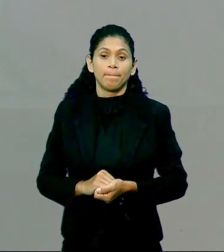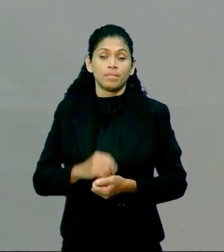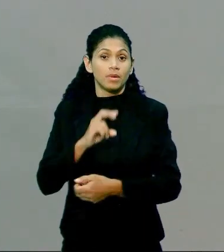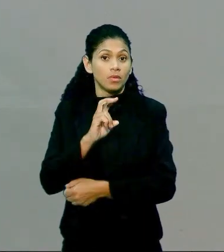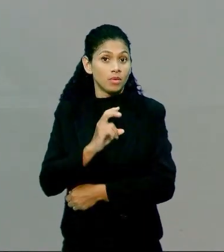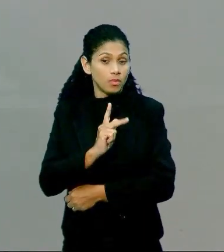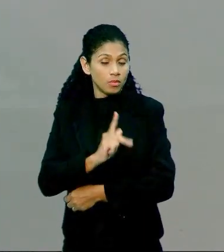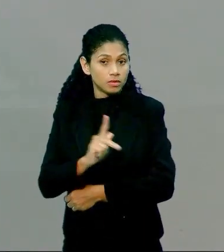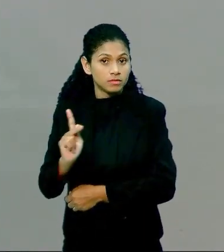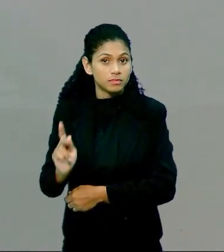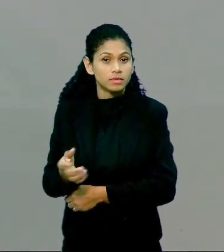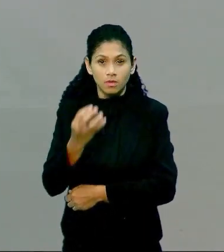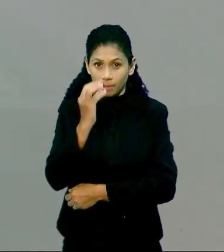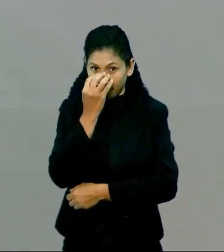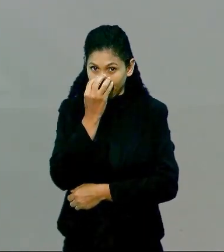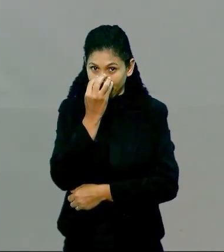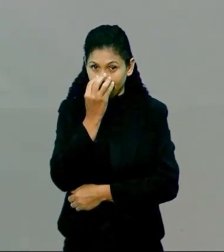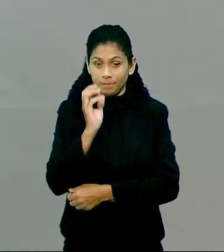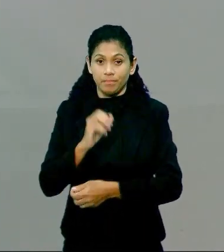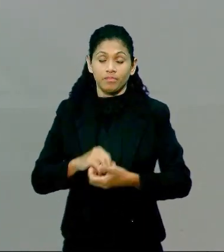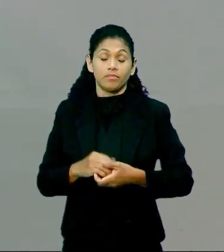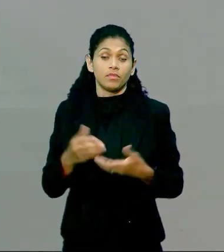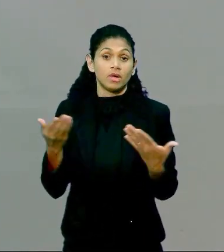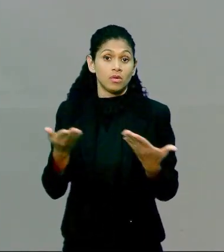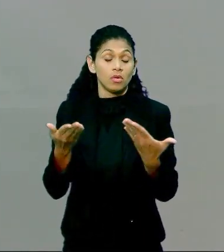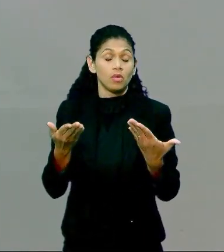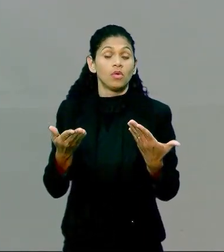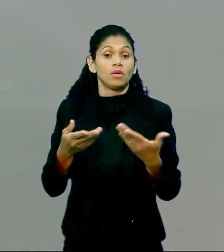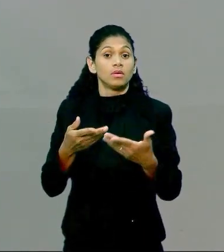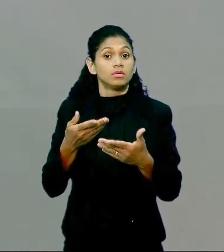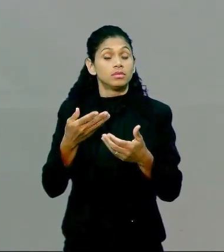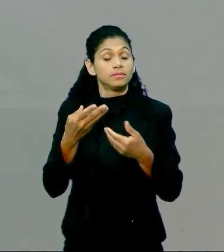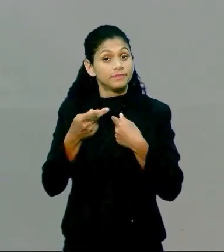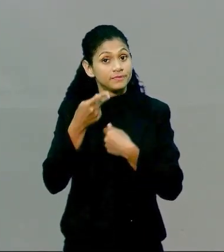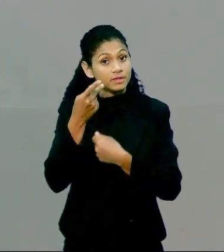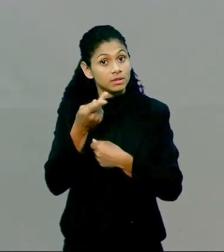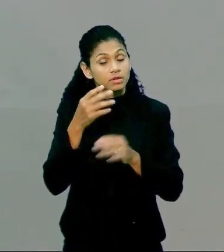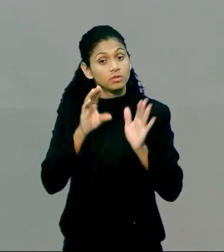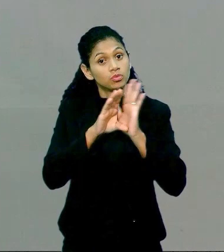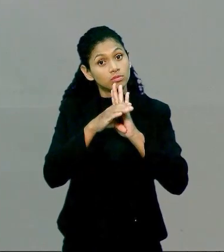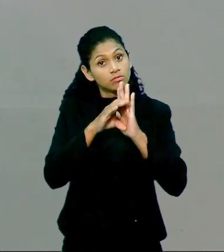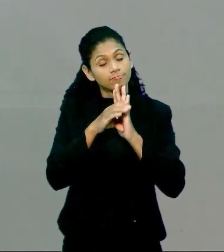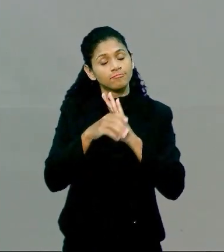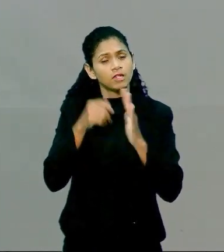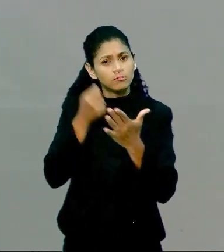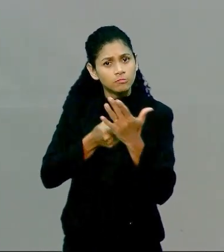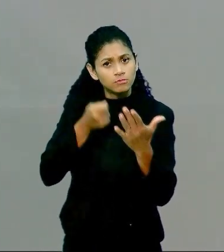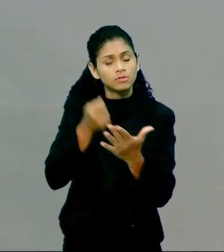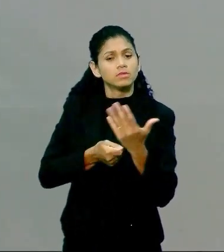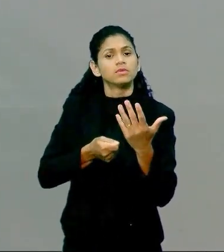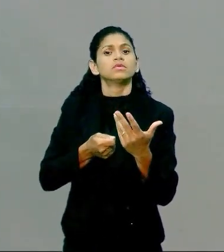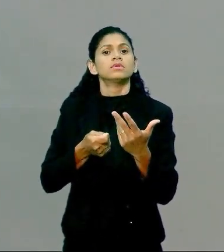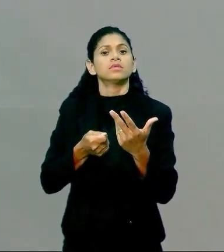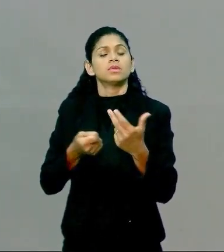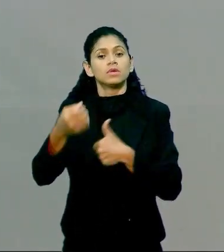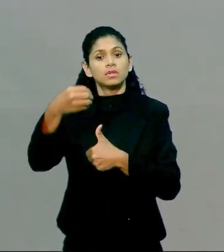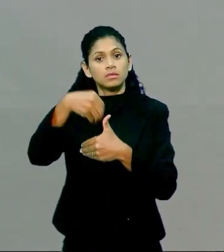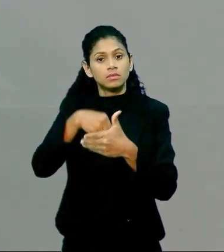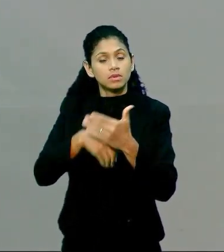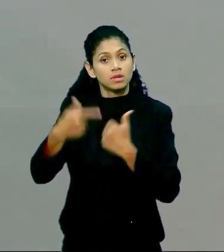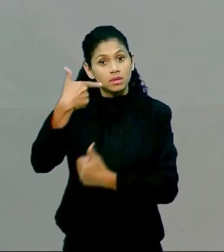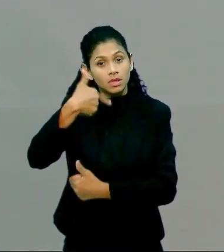Então, galera, hoje nós vamos falar de um conteúdo que eu creio que ele é um dos mais cobrados aí, né, dentro da